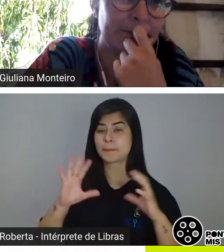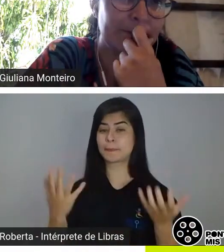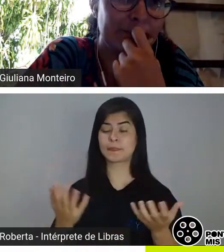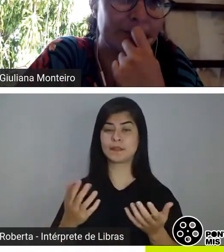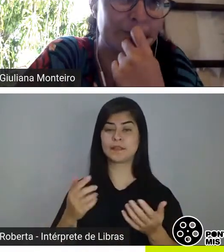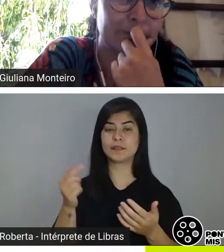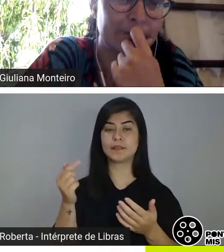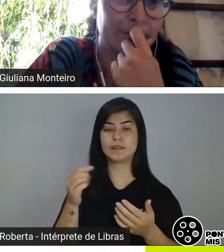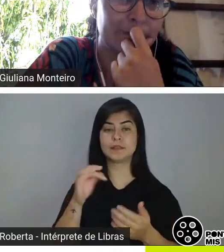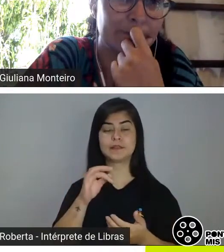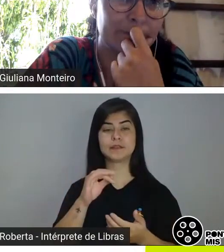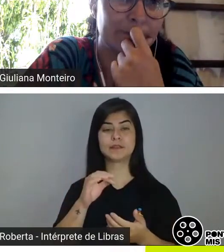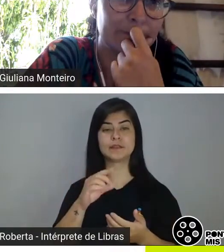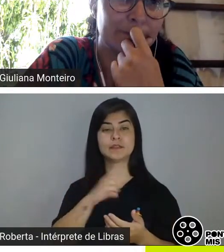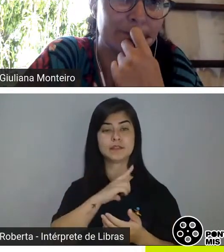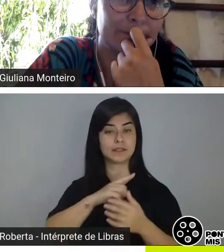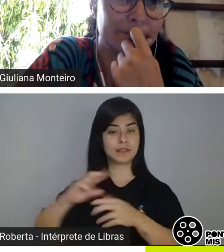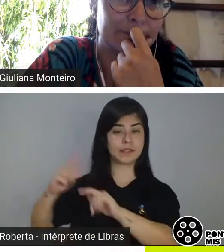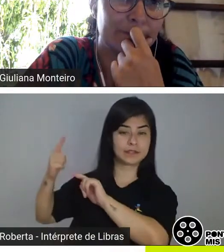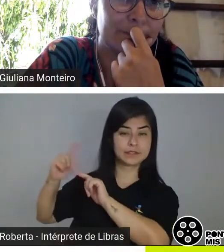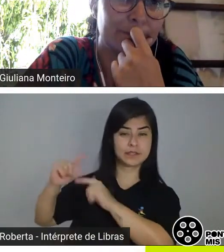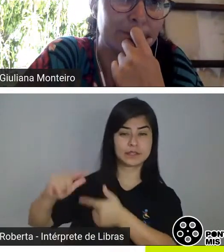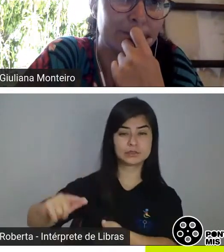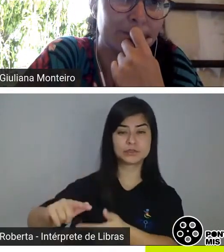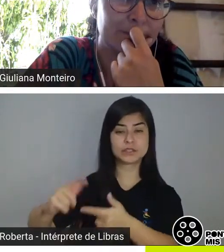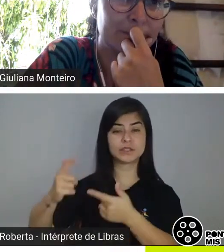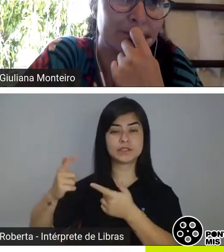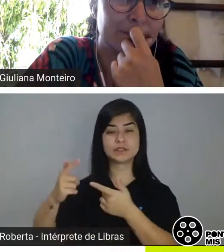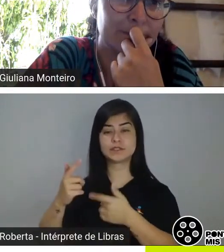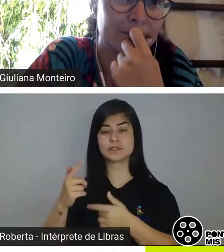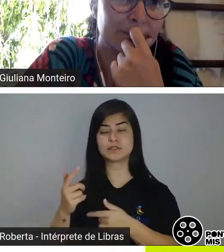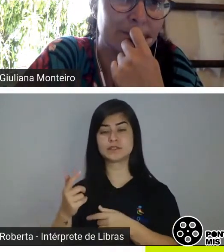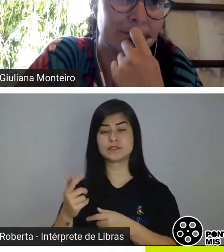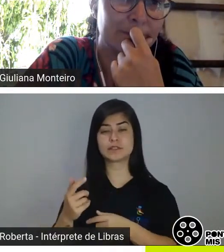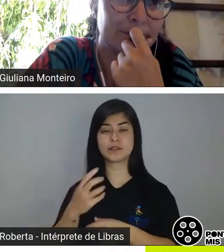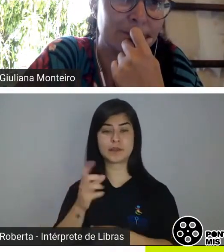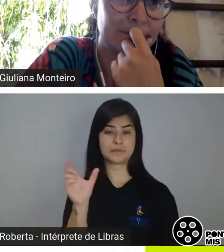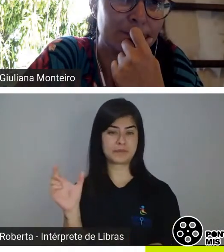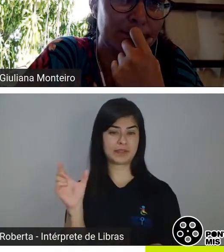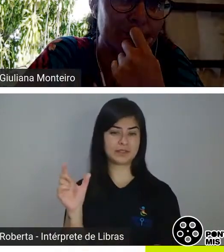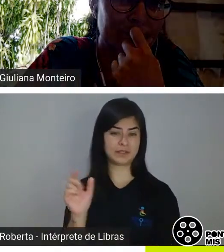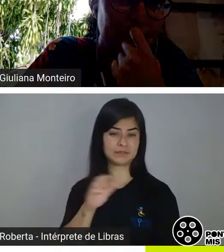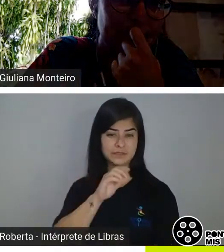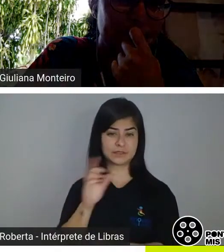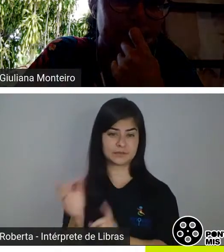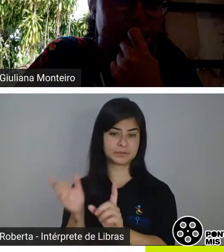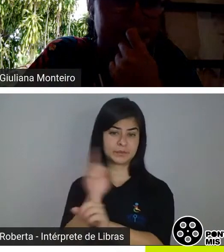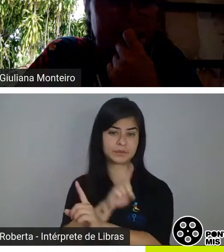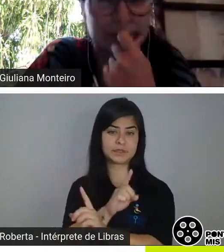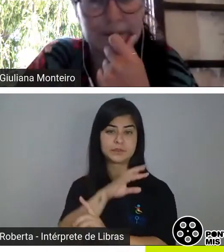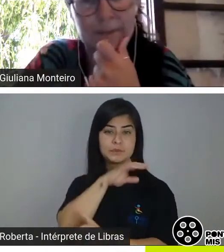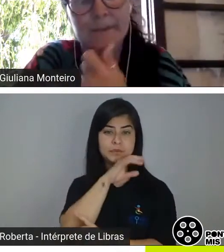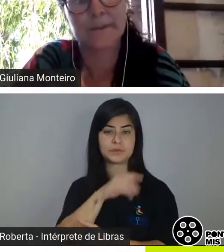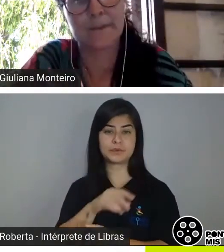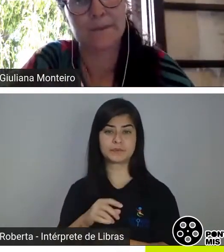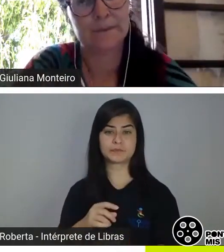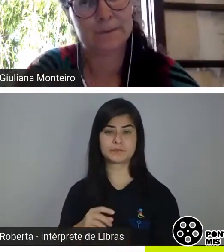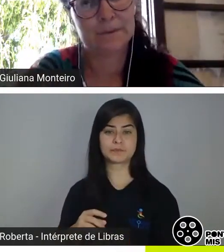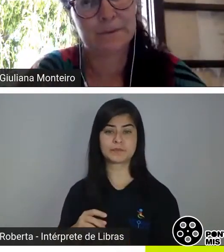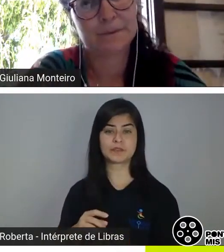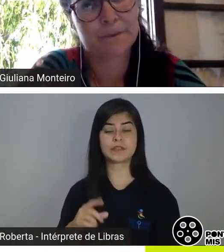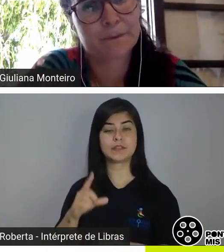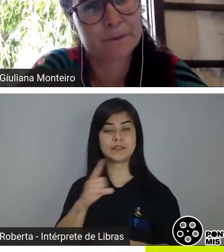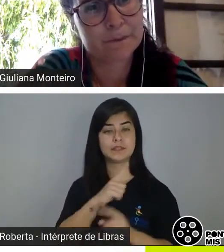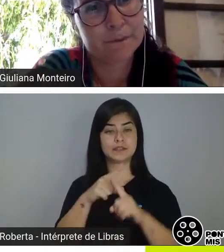fundamentalista e tradicionalista, no pior sentido da palavra, reacionária e anticientífica